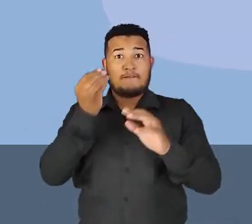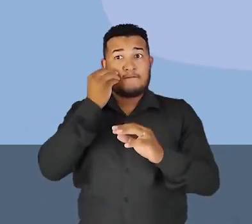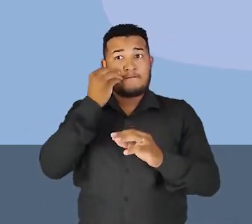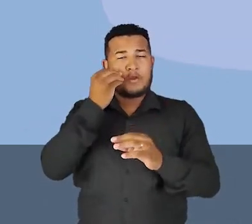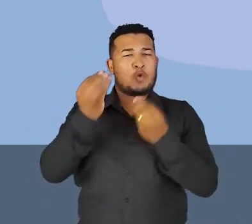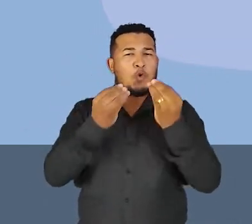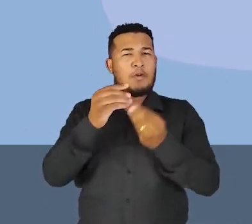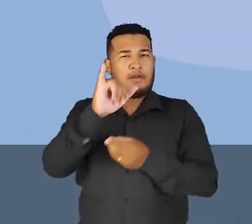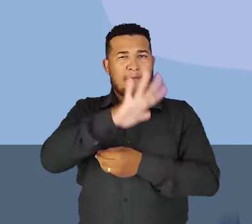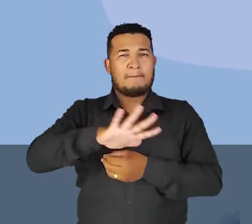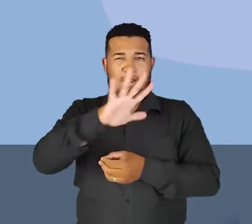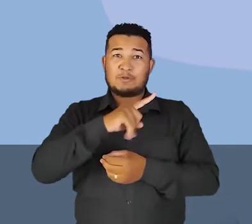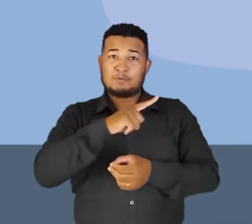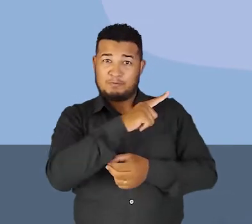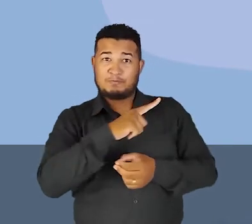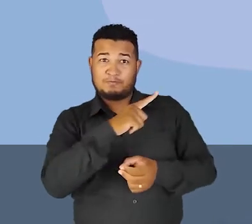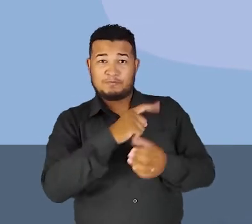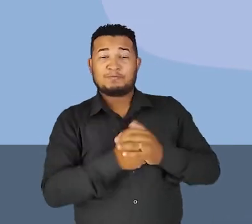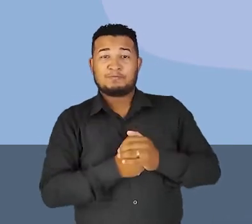imagem no slide,